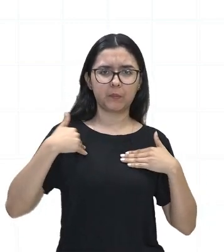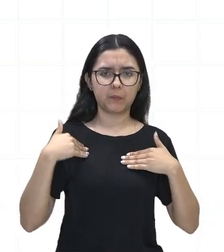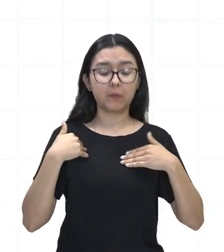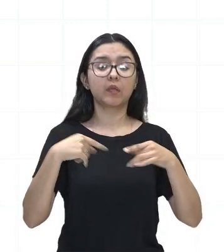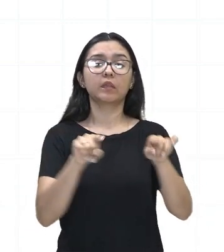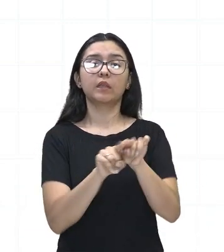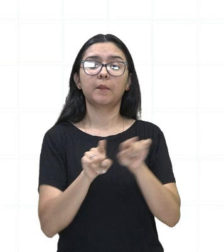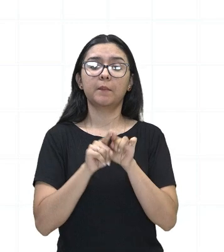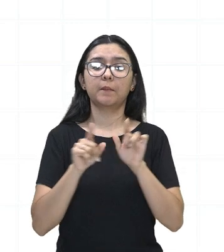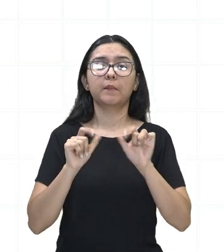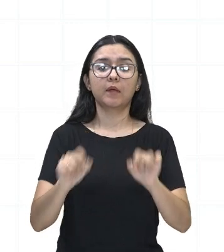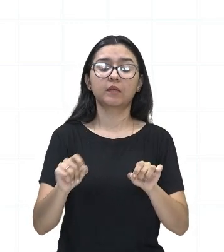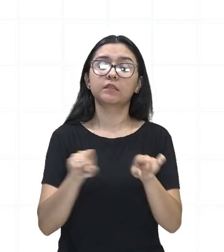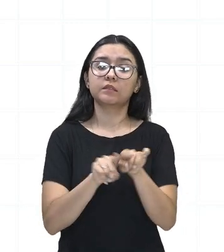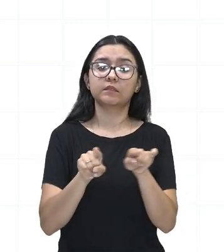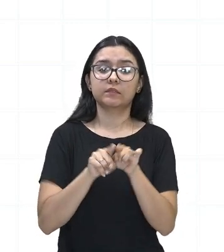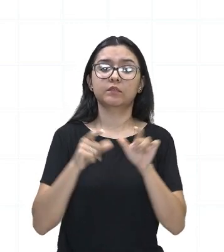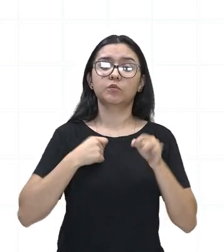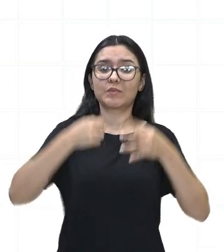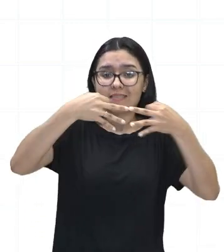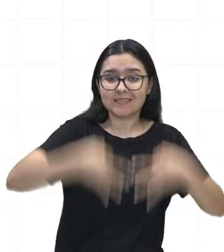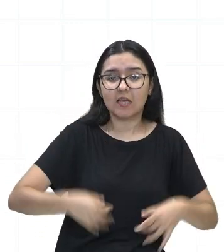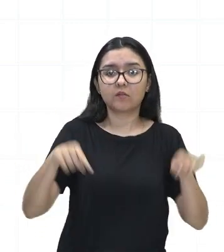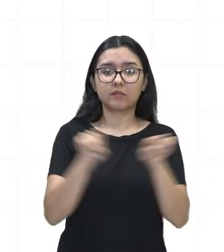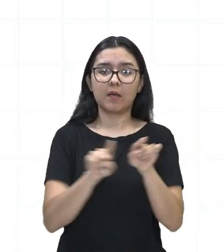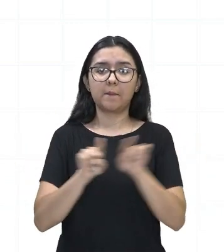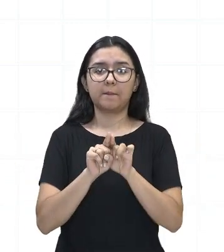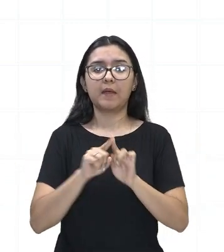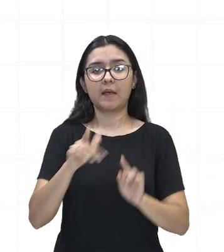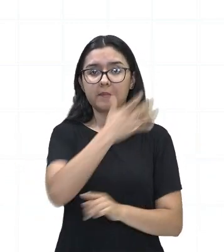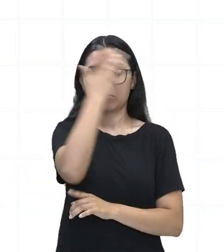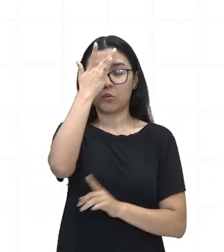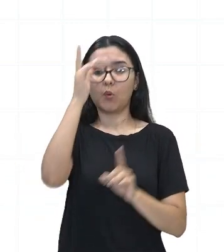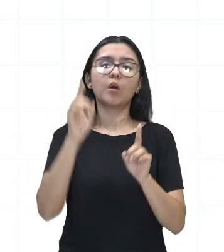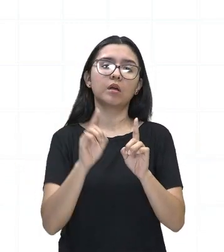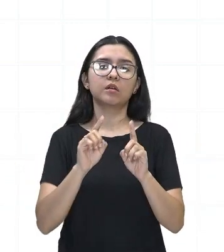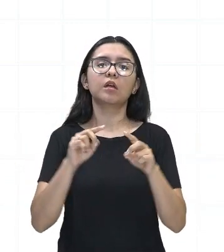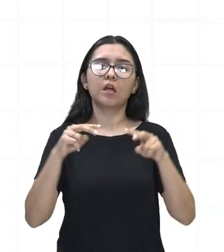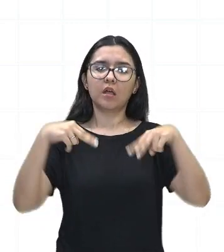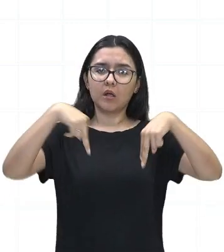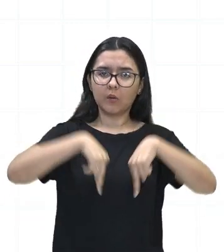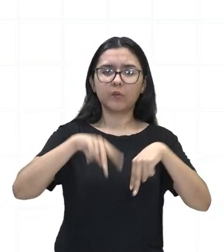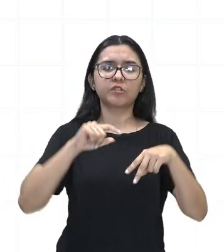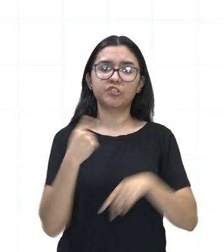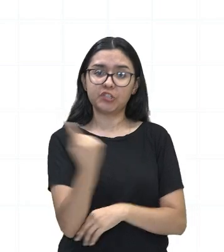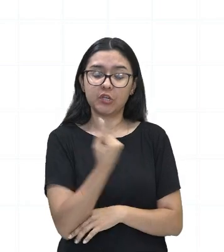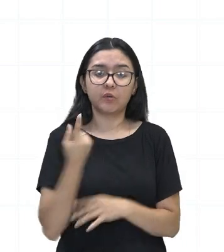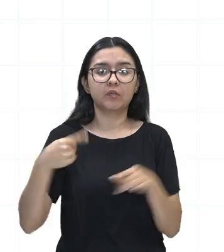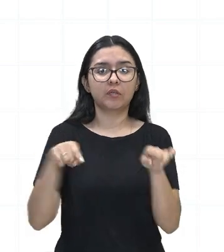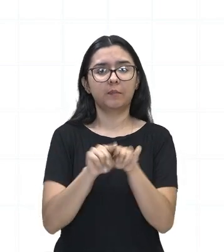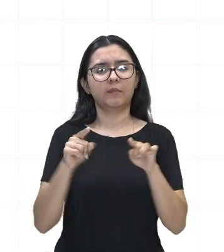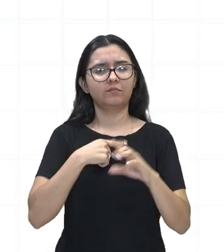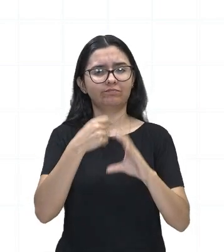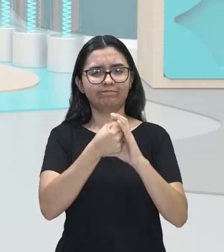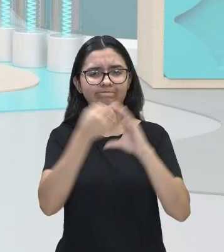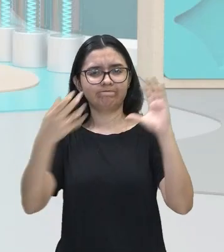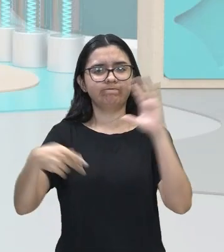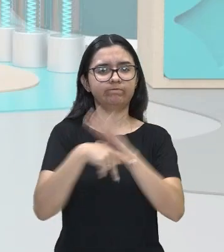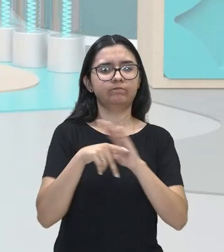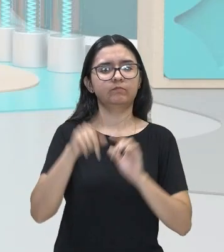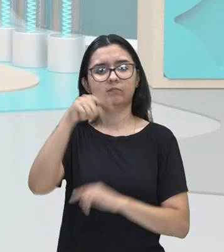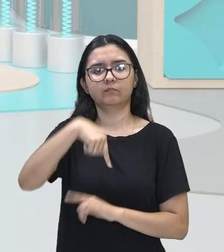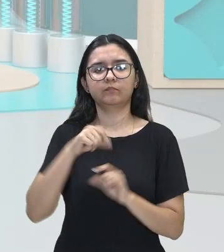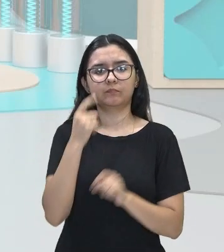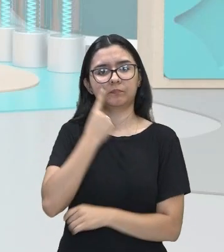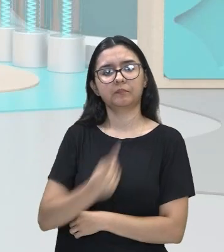combinação de passos rígidos e giros. Alguns gestos e movimentos característicos incluem, olha só, nós